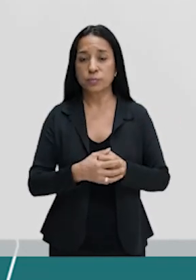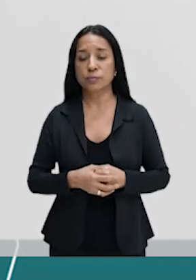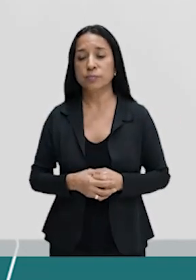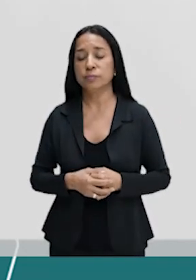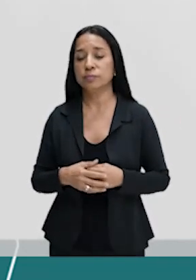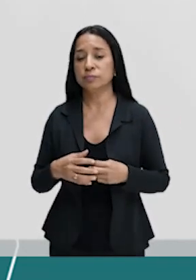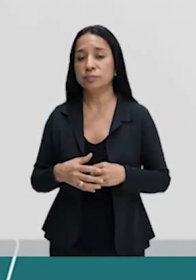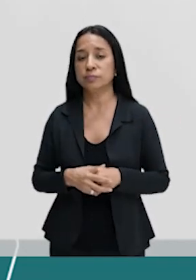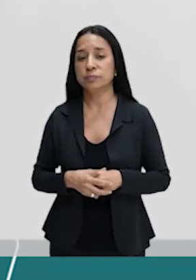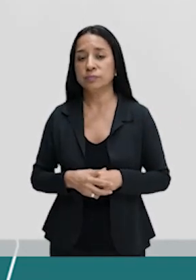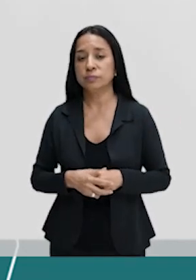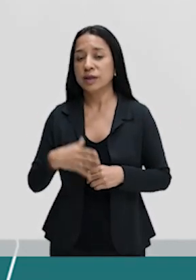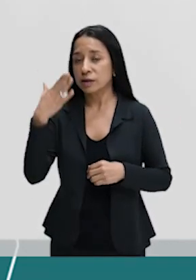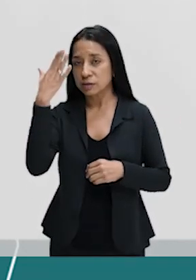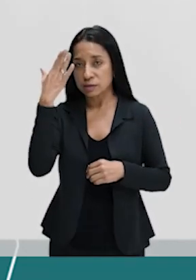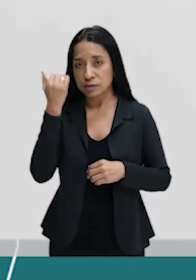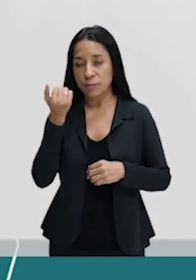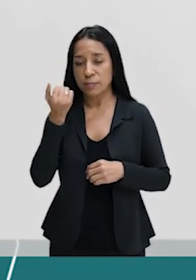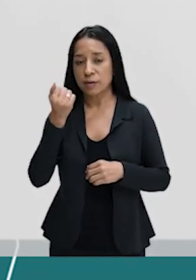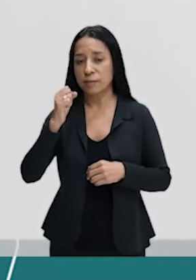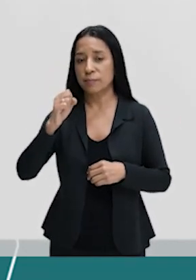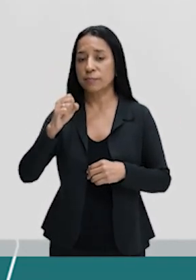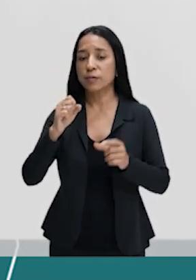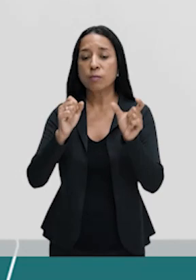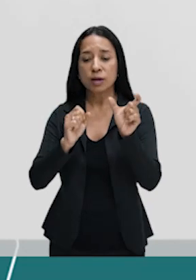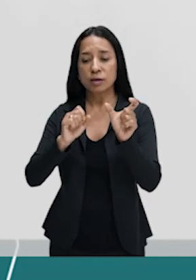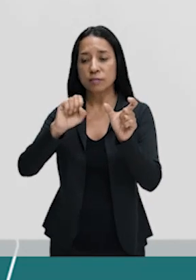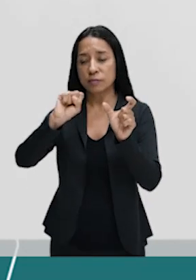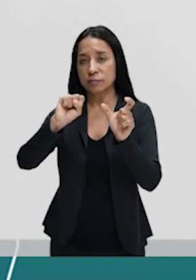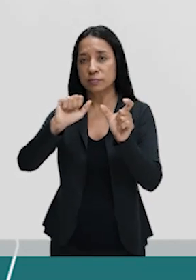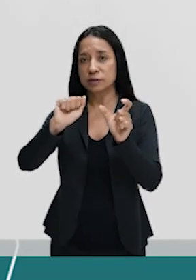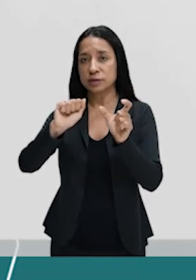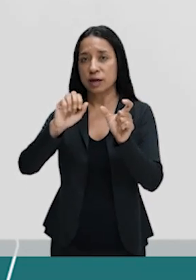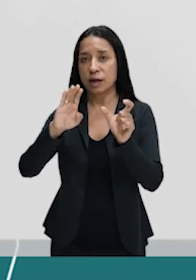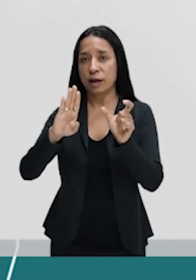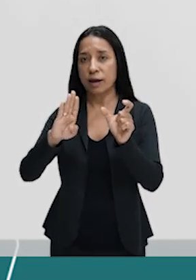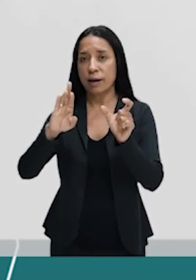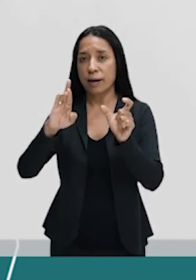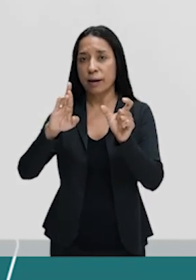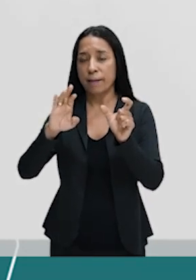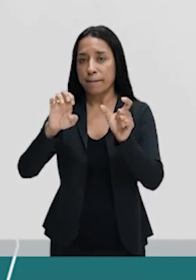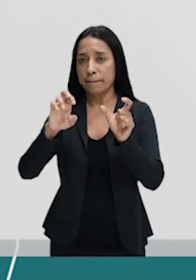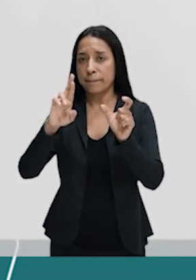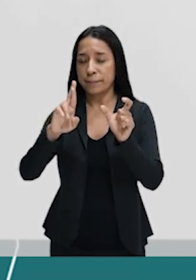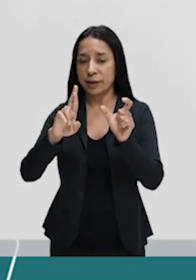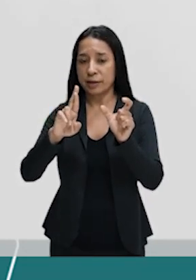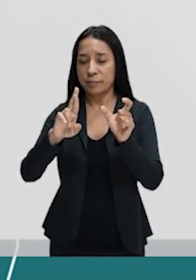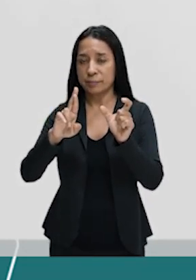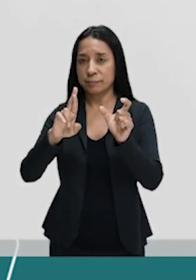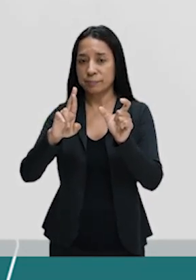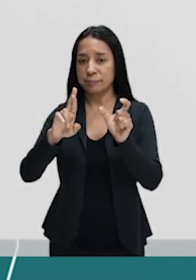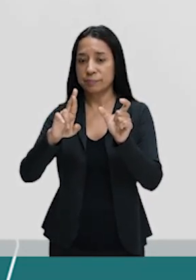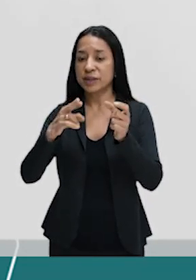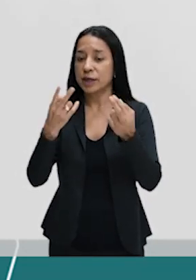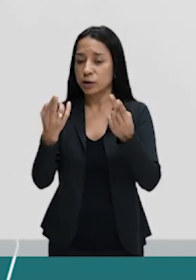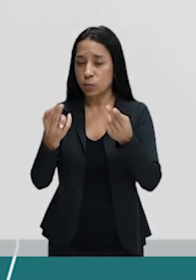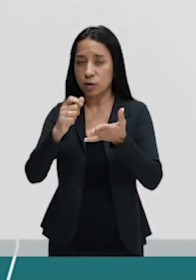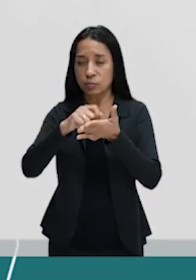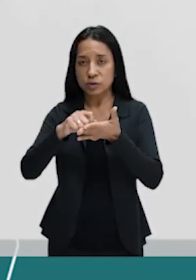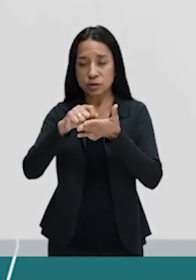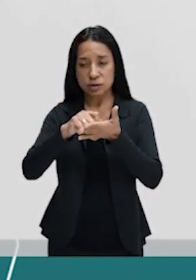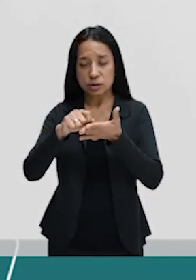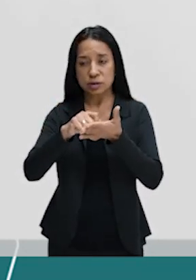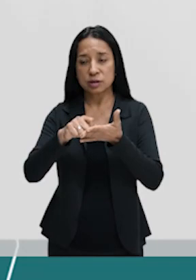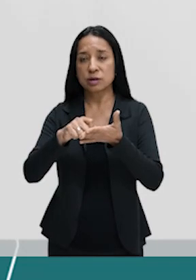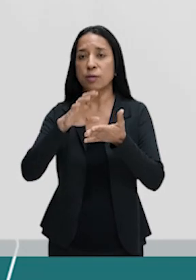Saber também da mesma forma em português. Então, só um parênteses, tem verbos,